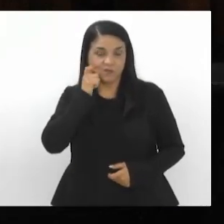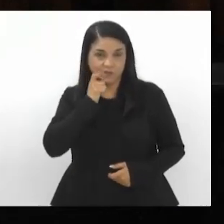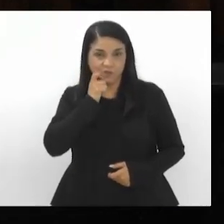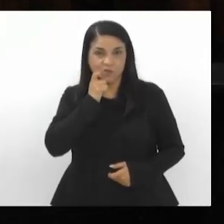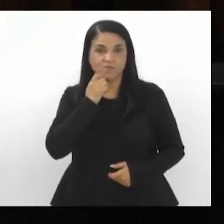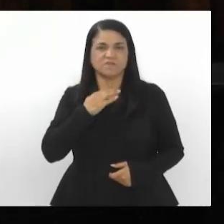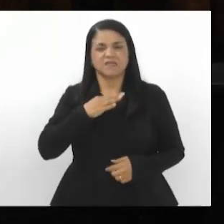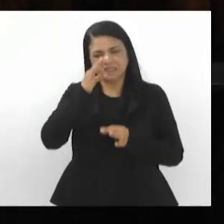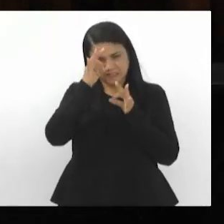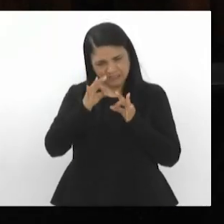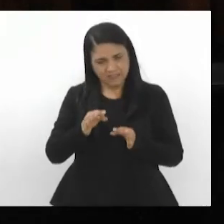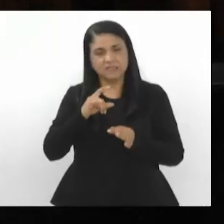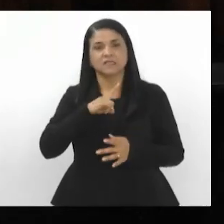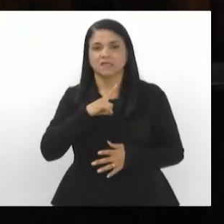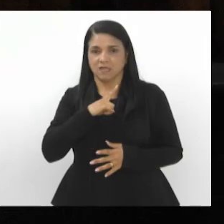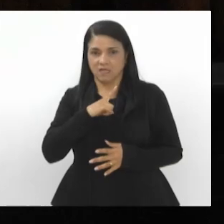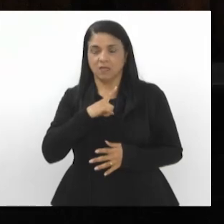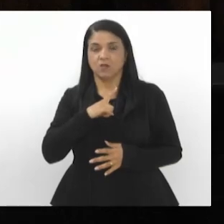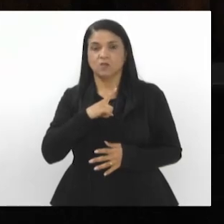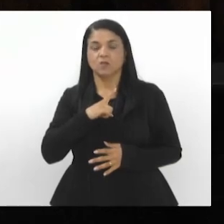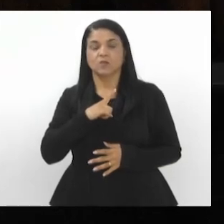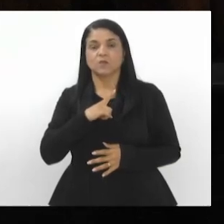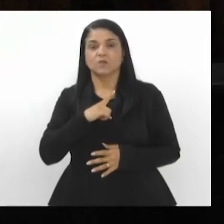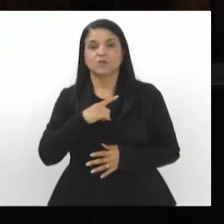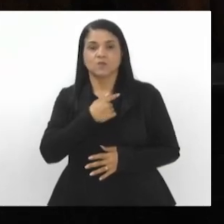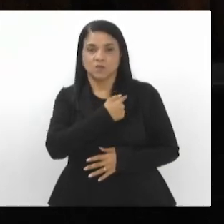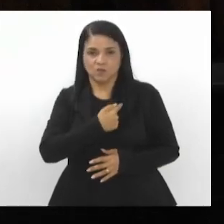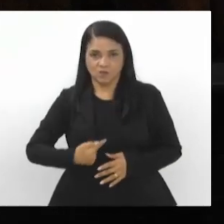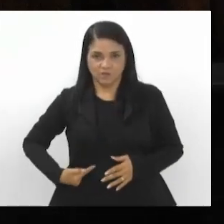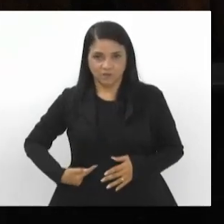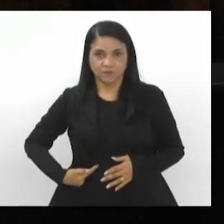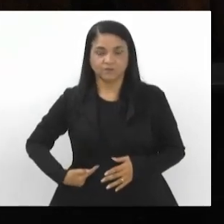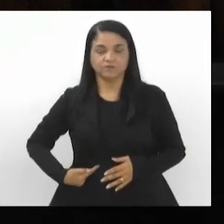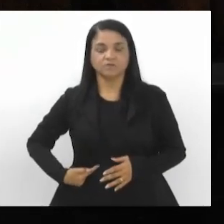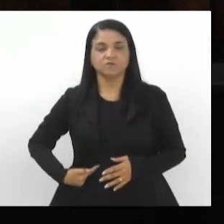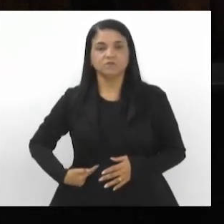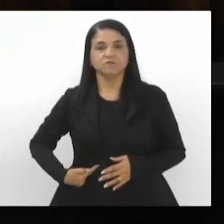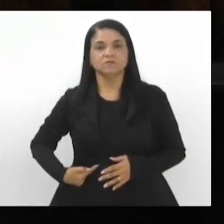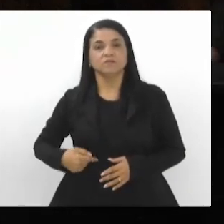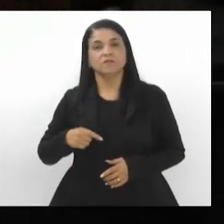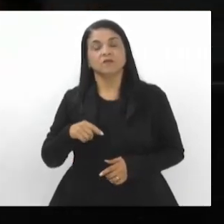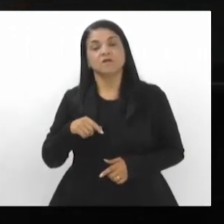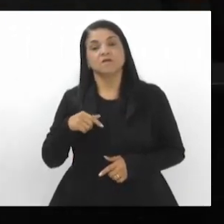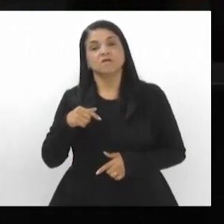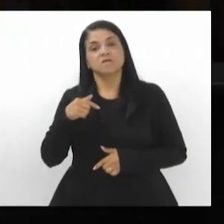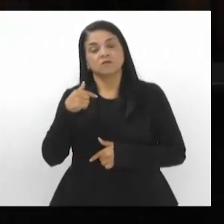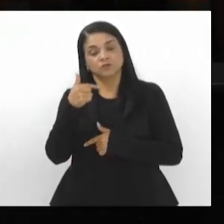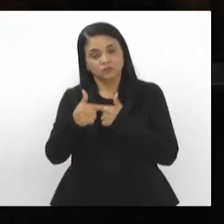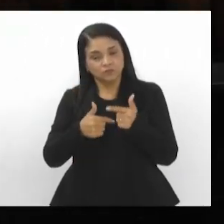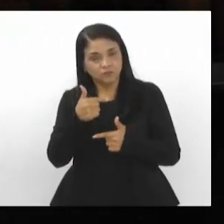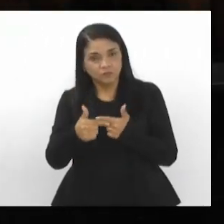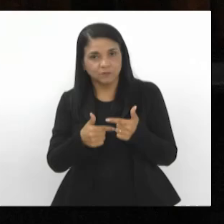que ele, né, se dispôs, através do trabalho de Vossas Excelências,